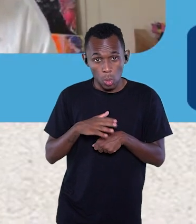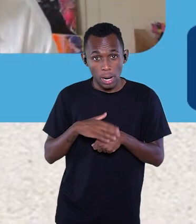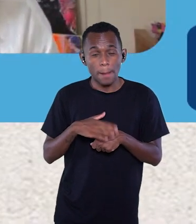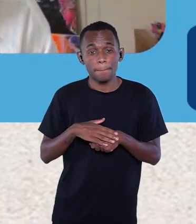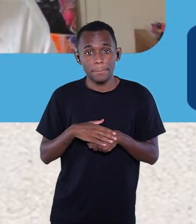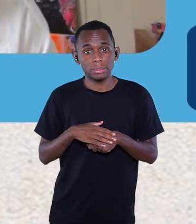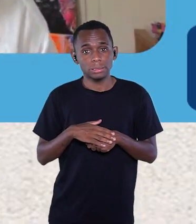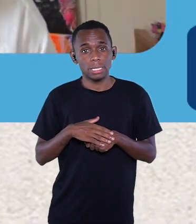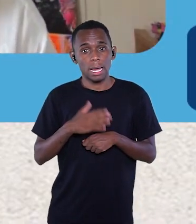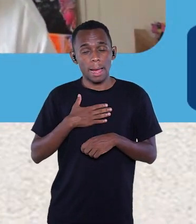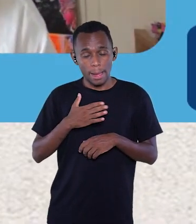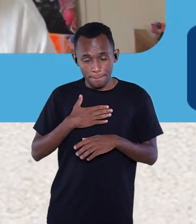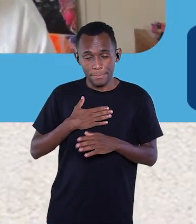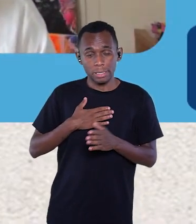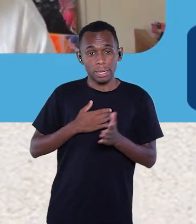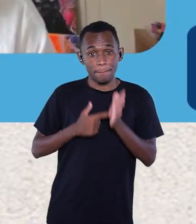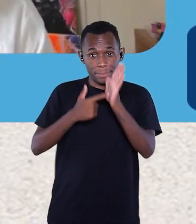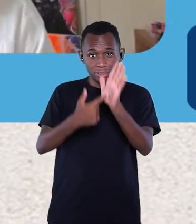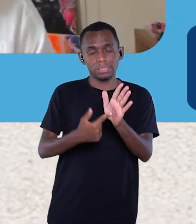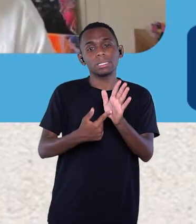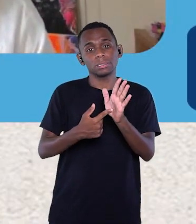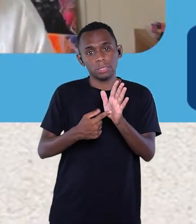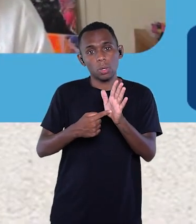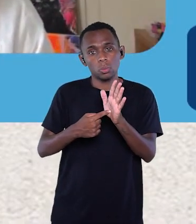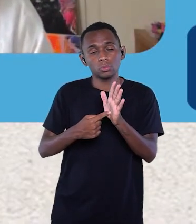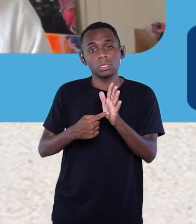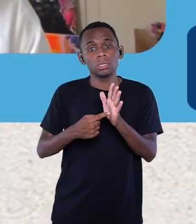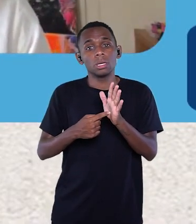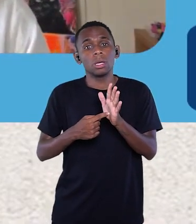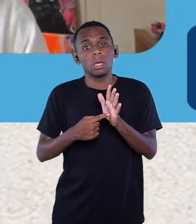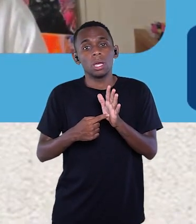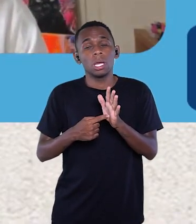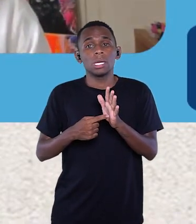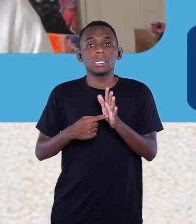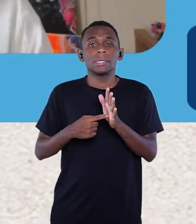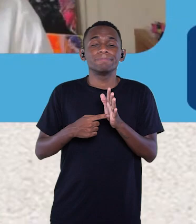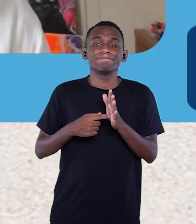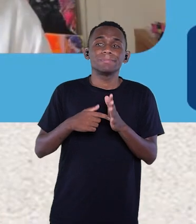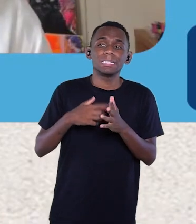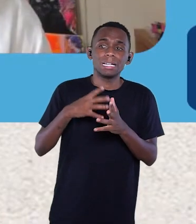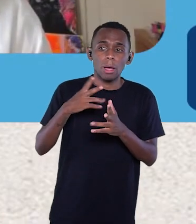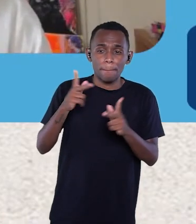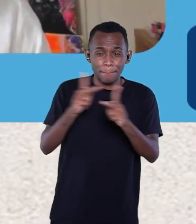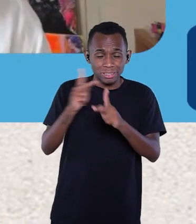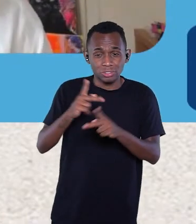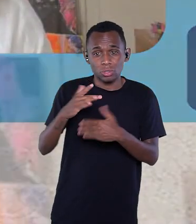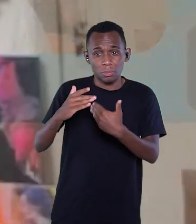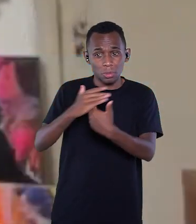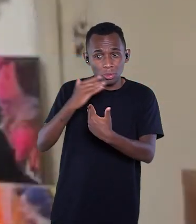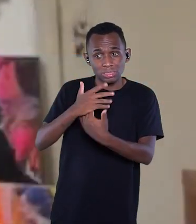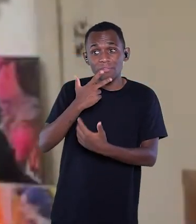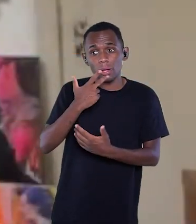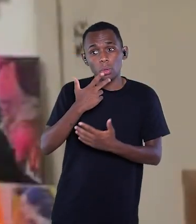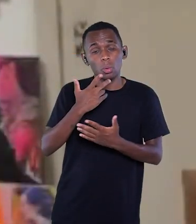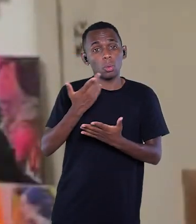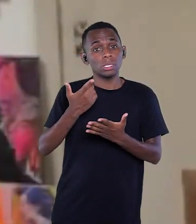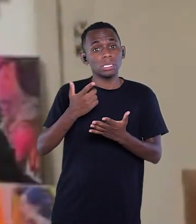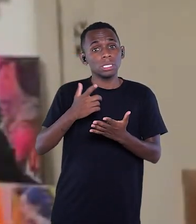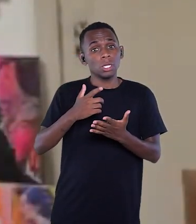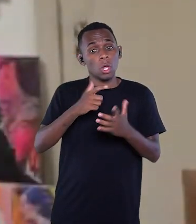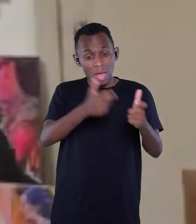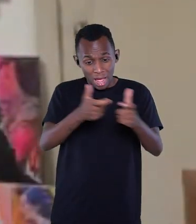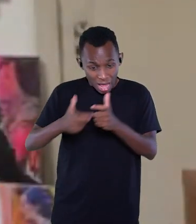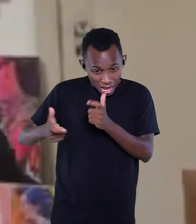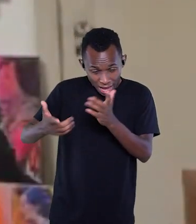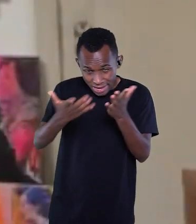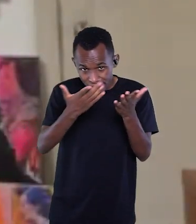Inclusive, na minha defesa, uma das professoras falou assim, nossa, acho que não tem nada, nenhum gênero literário que você não passou,